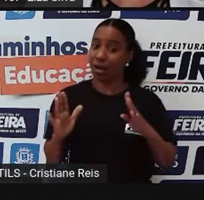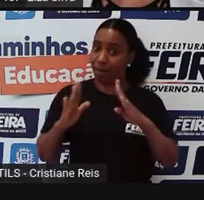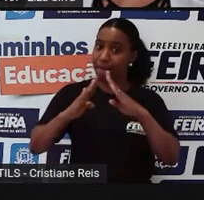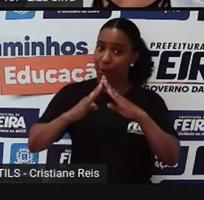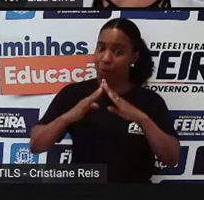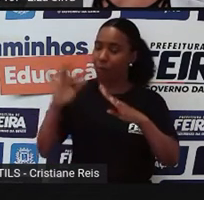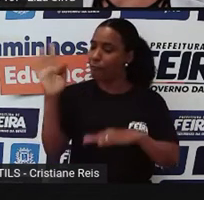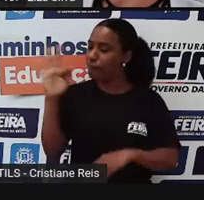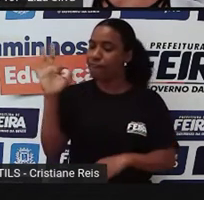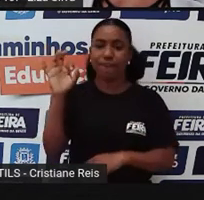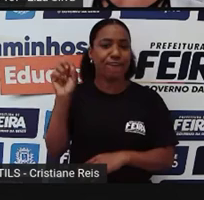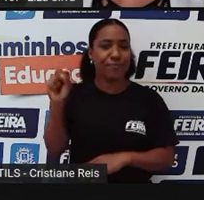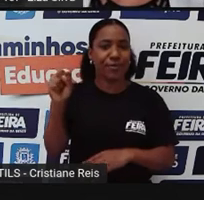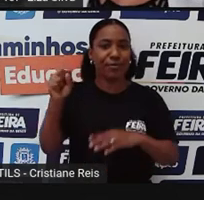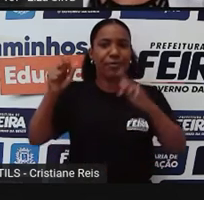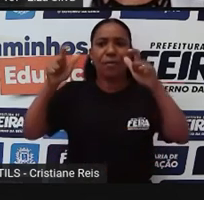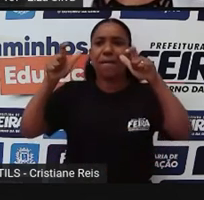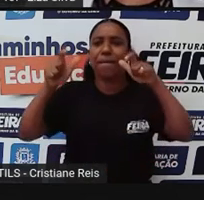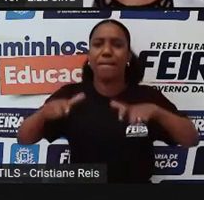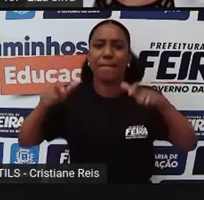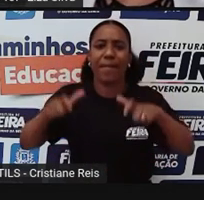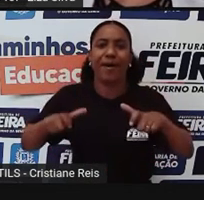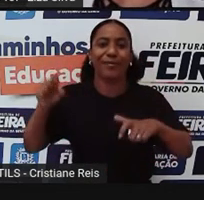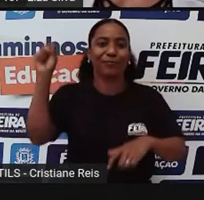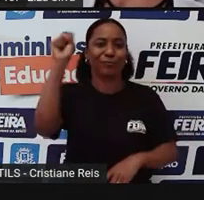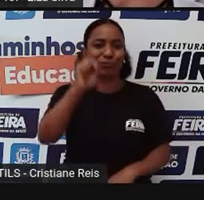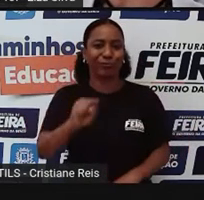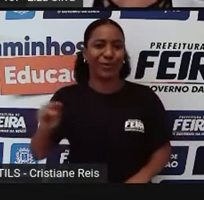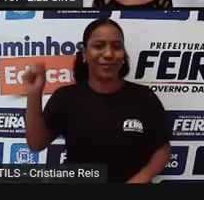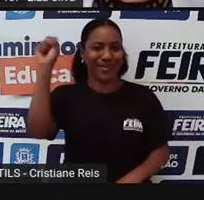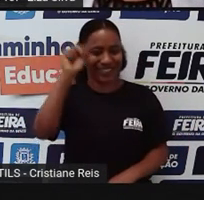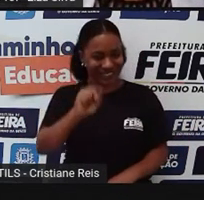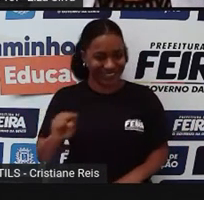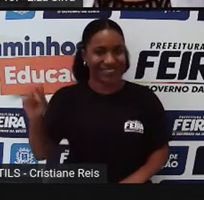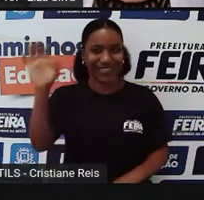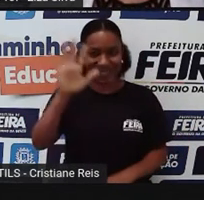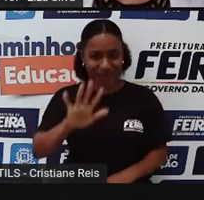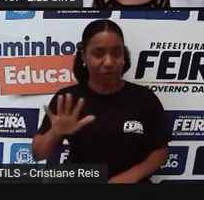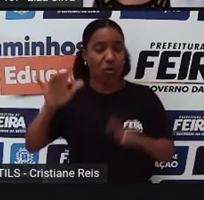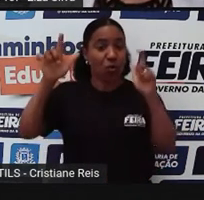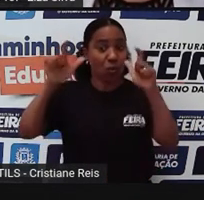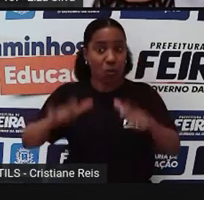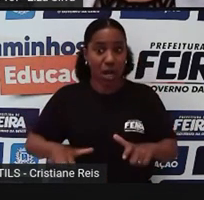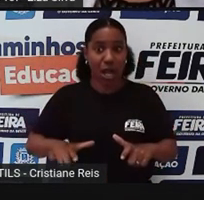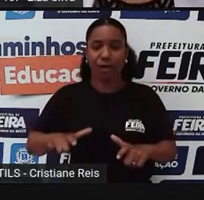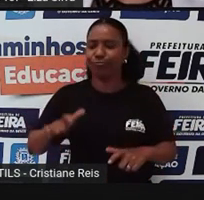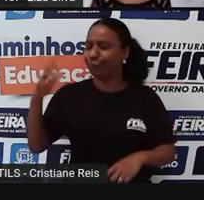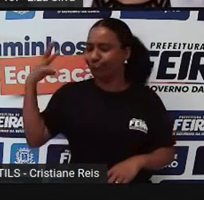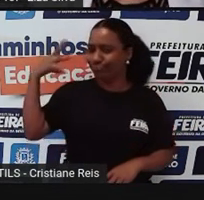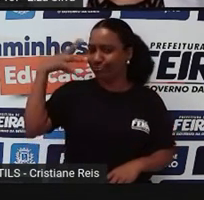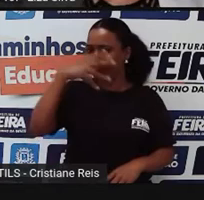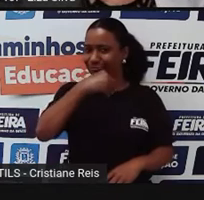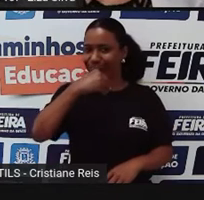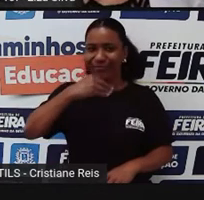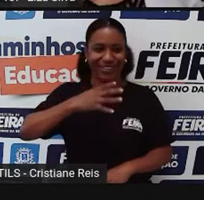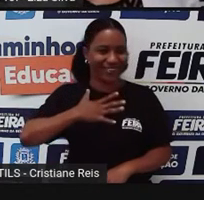Santana no bairro Sobradinho lugar que ela acha muito bonito OK então